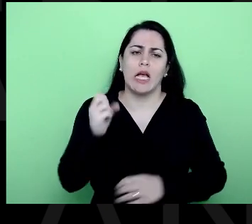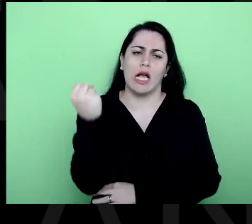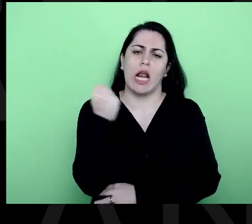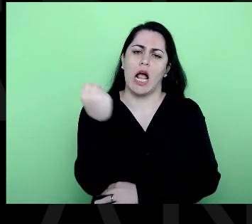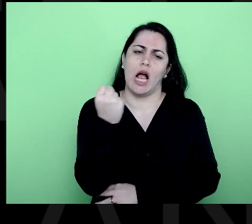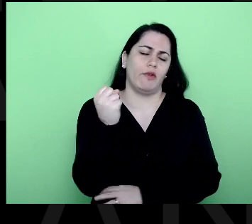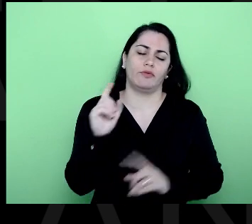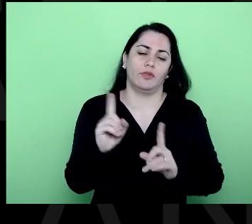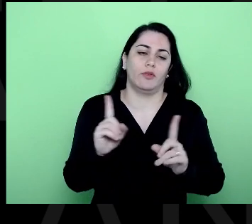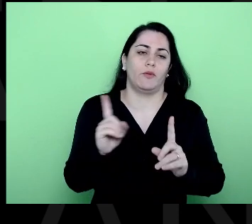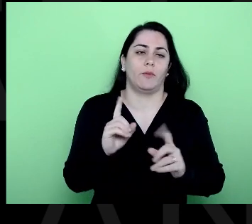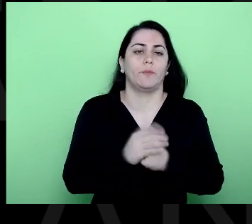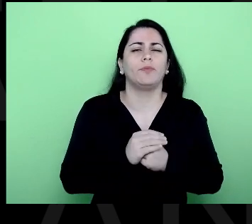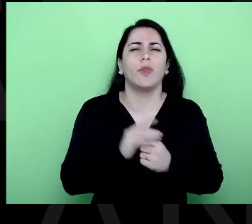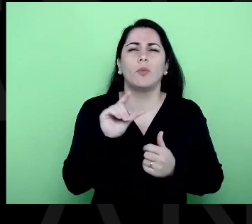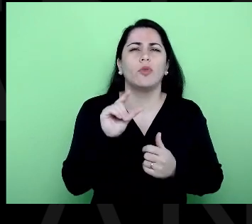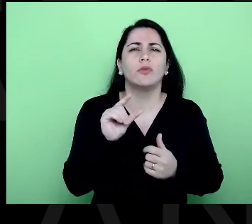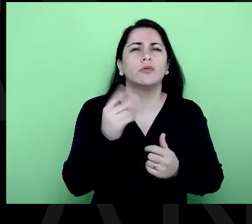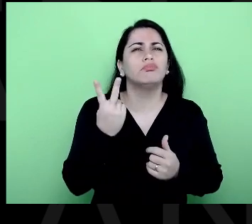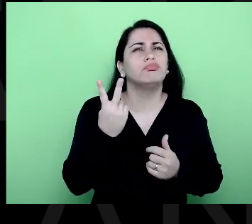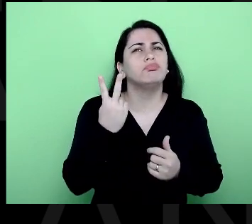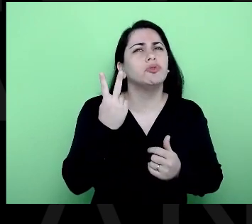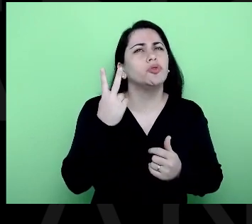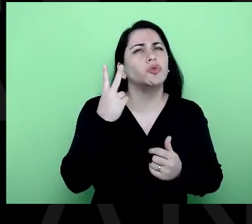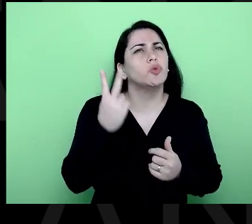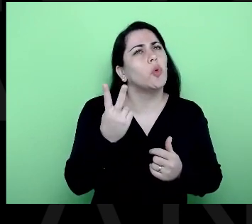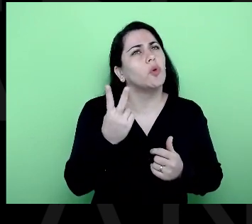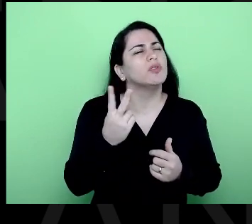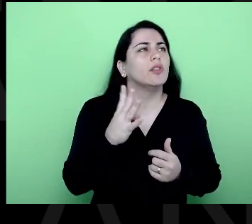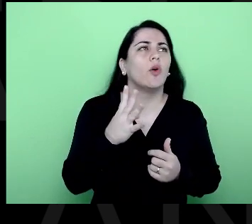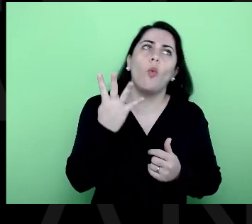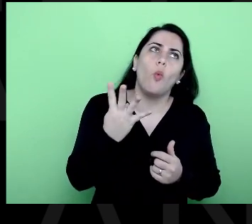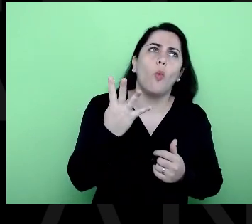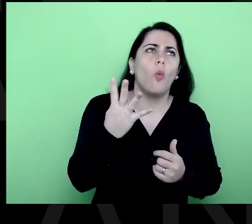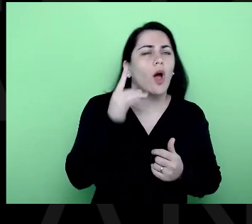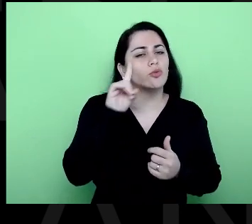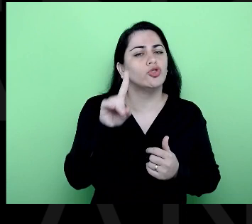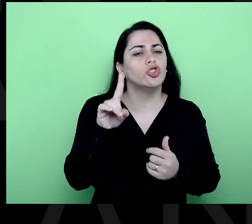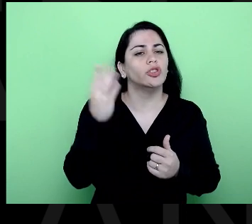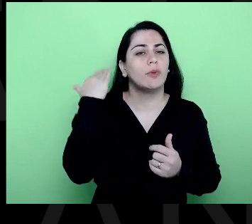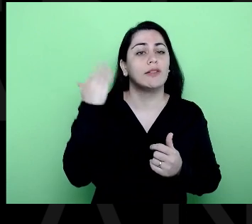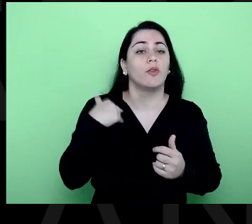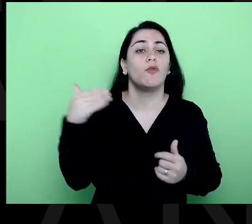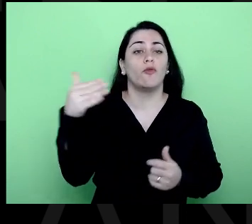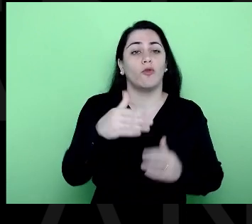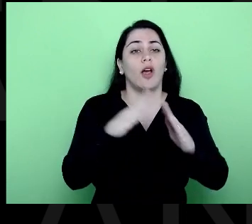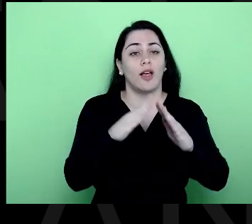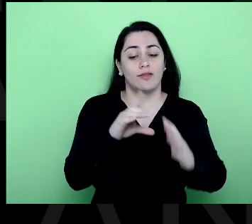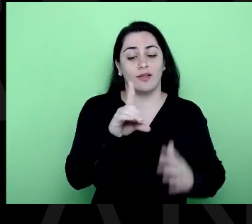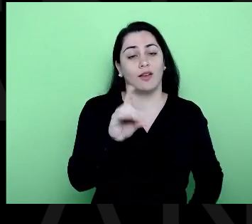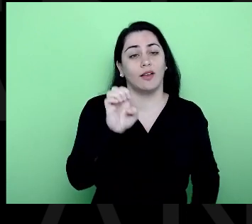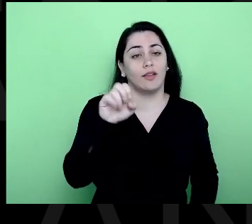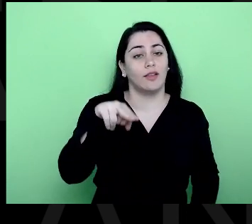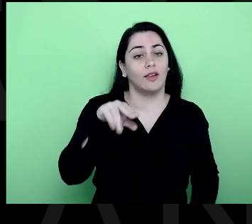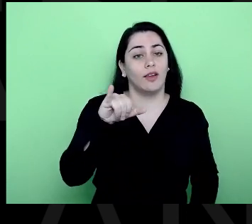tive esses dias, anteontem, faz uns 3, 4 dias, na casa da Denise Goulart, e eles gostaram muito do